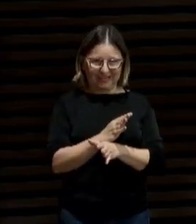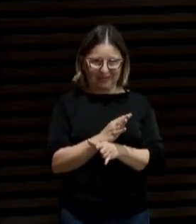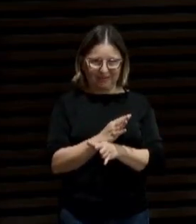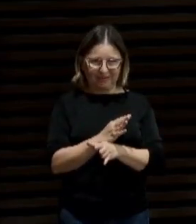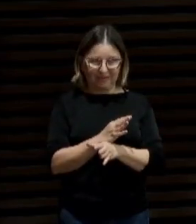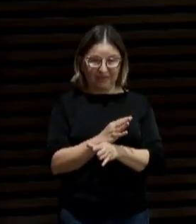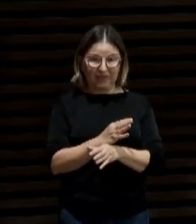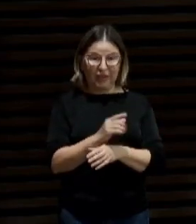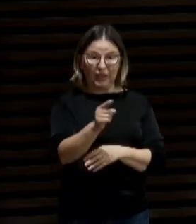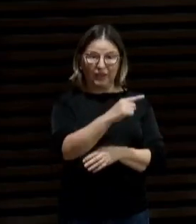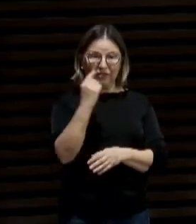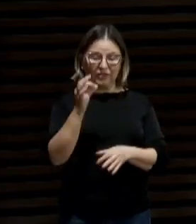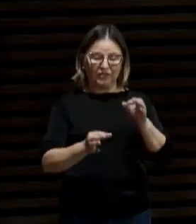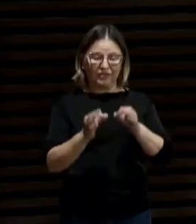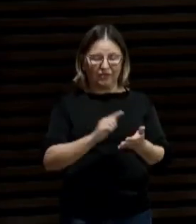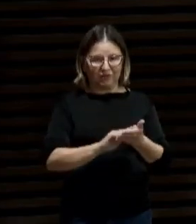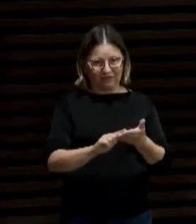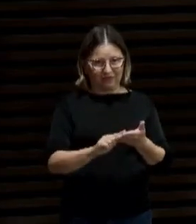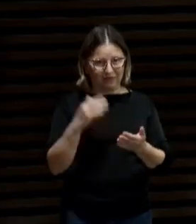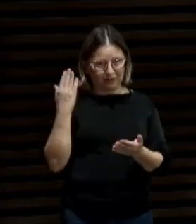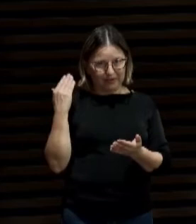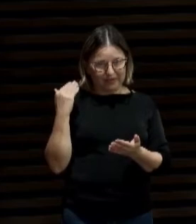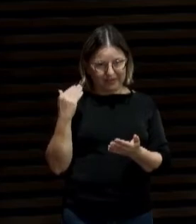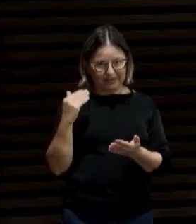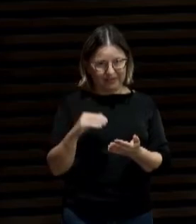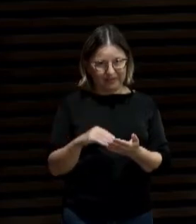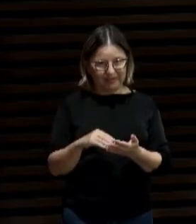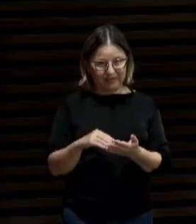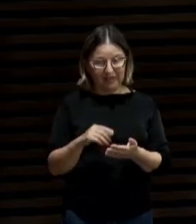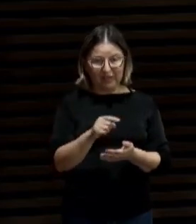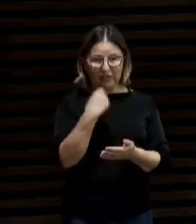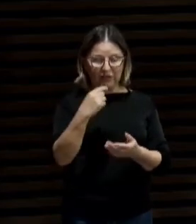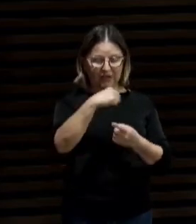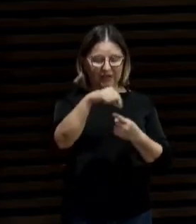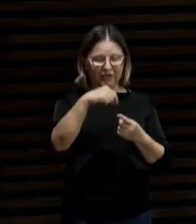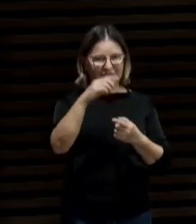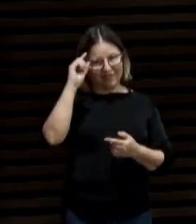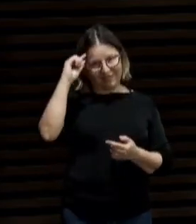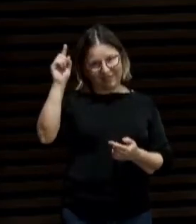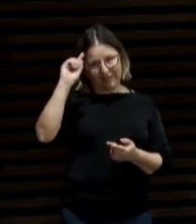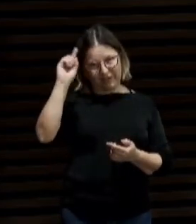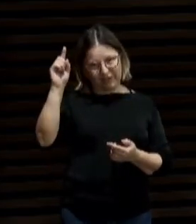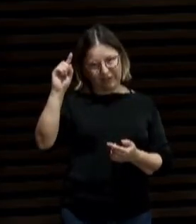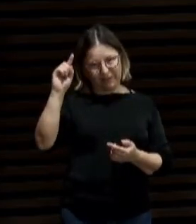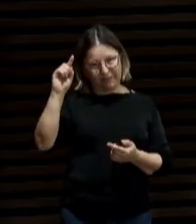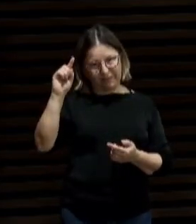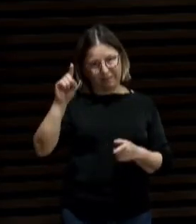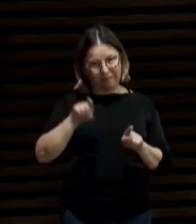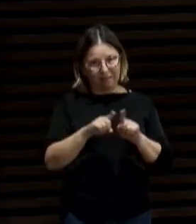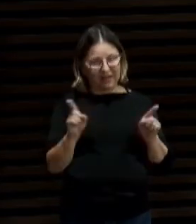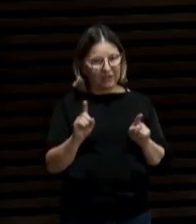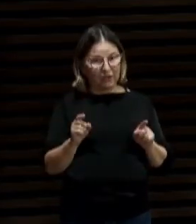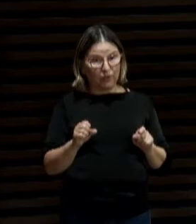nos justificou no passado, Ele está ainda nos santificando no dia a dia, só que Ele ainda não nos glorificou, que é